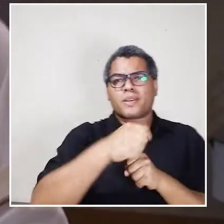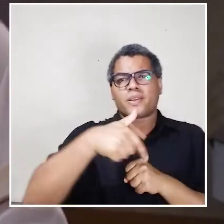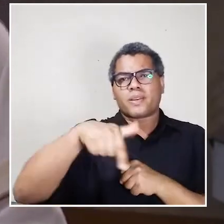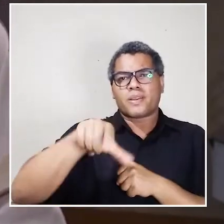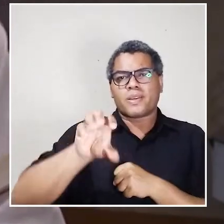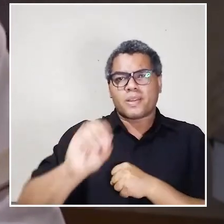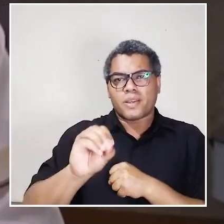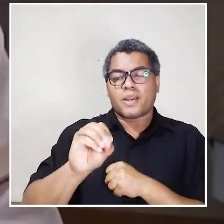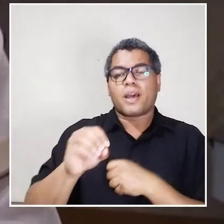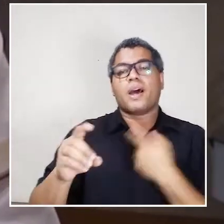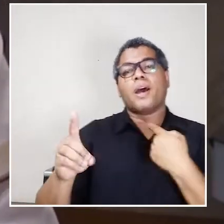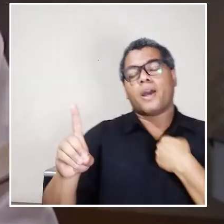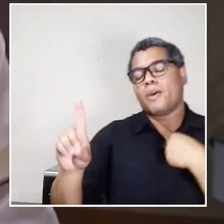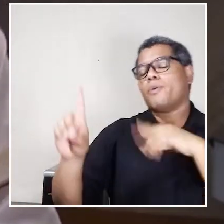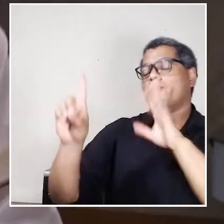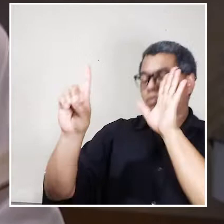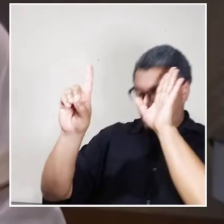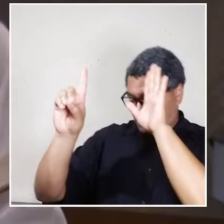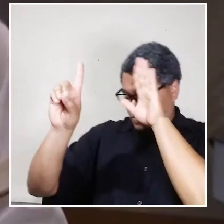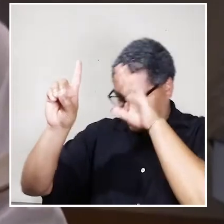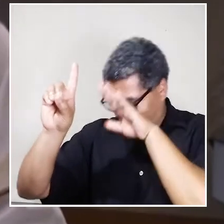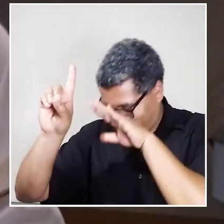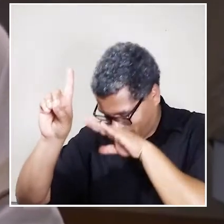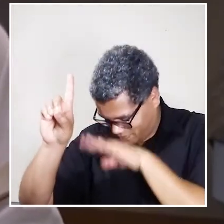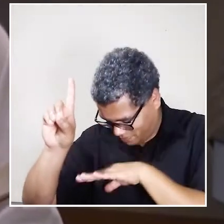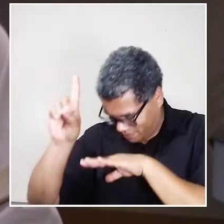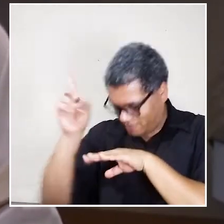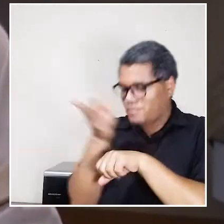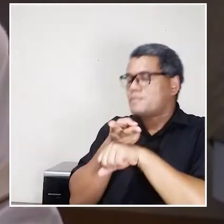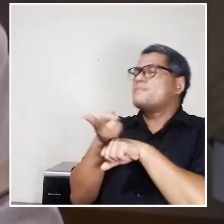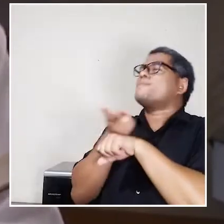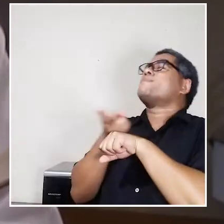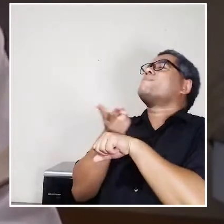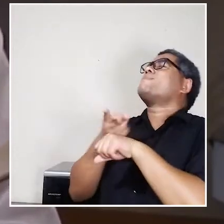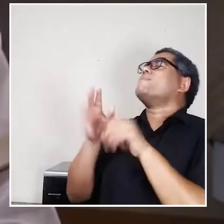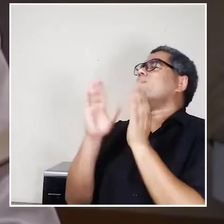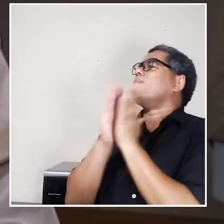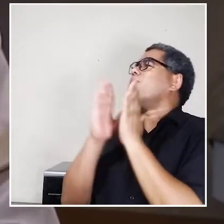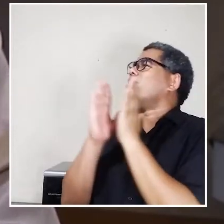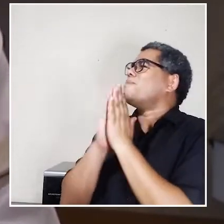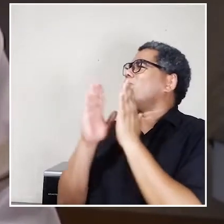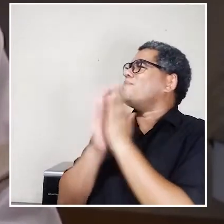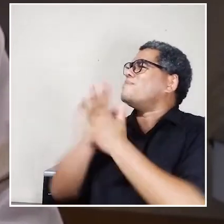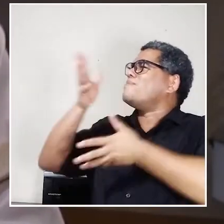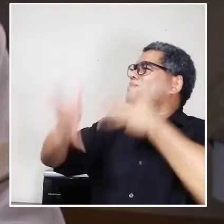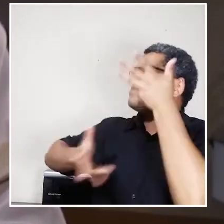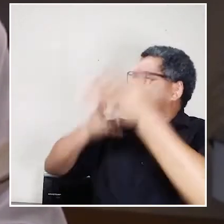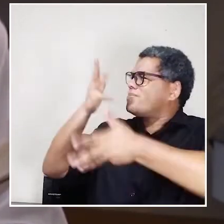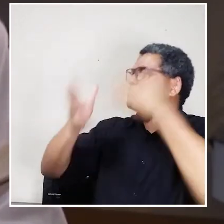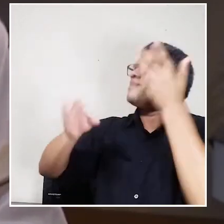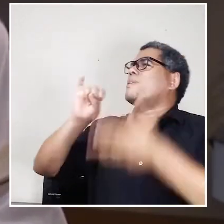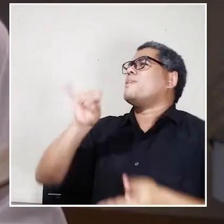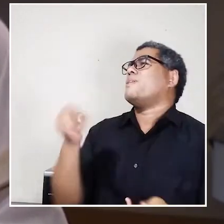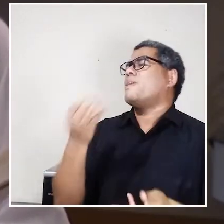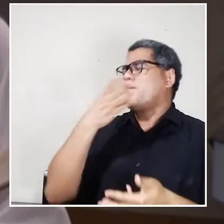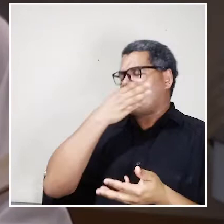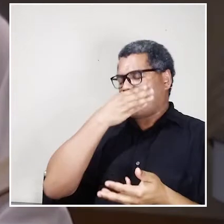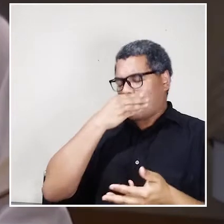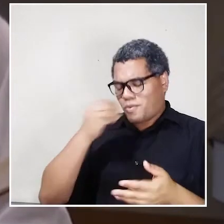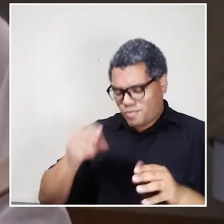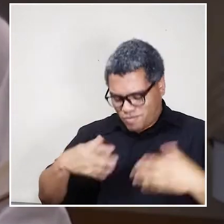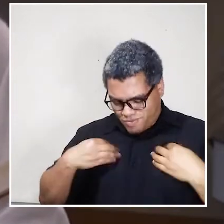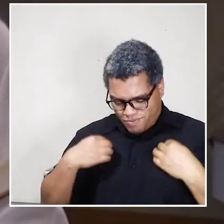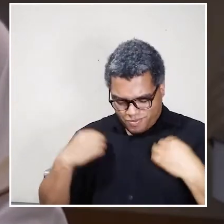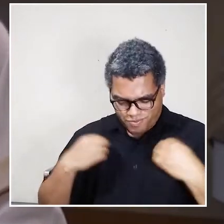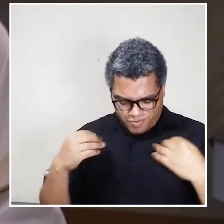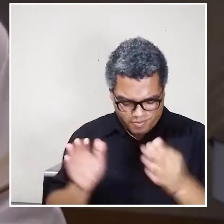anos. Voltei o rosto ao Senhor Deus para o buscar com oração e súplicas, com jejum, pano